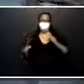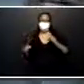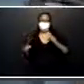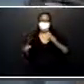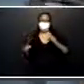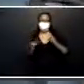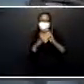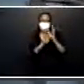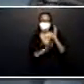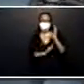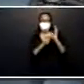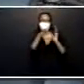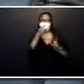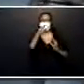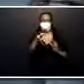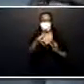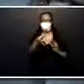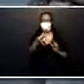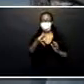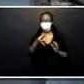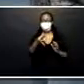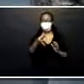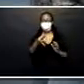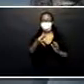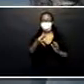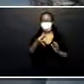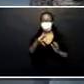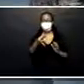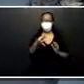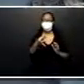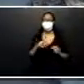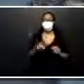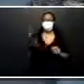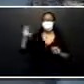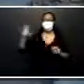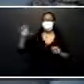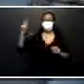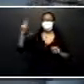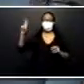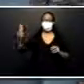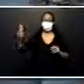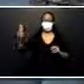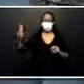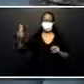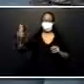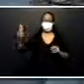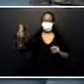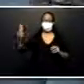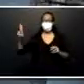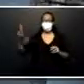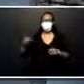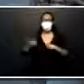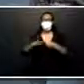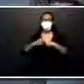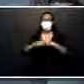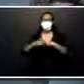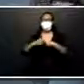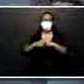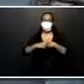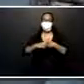aqui, o pronome pessoal eu, primeira pessoa, olha, eu, os verbos em primeira